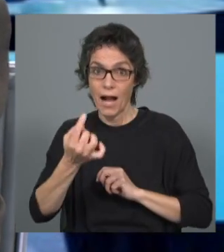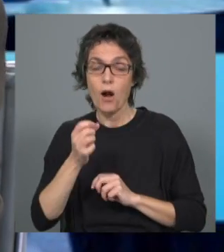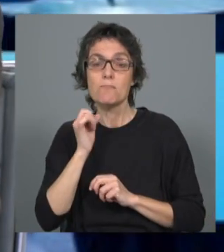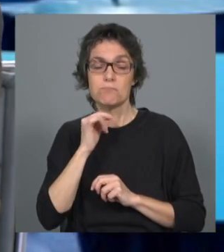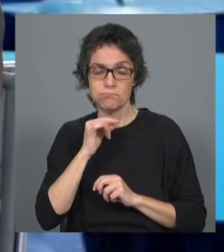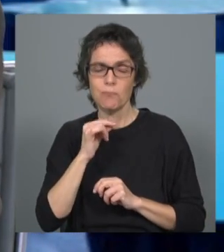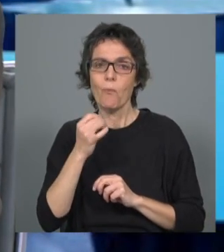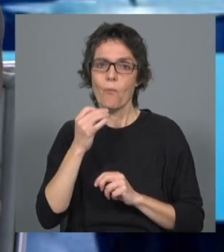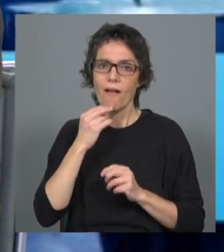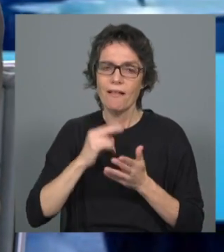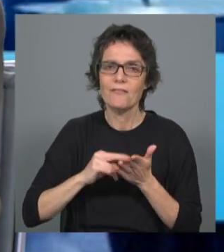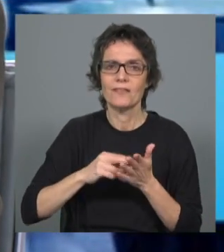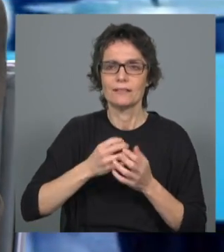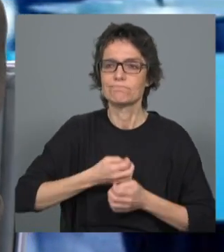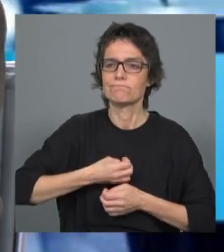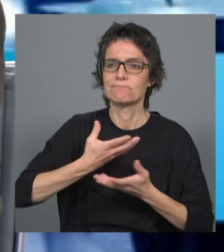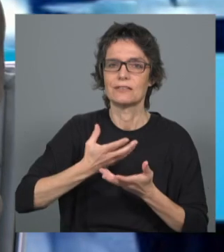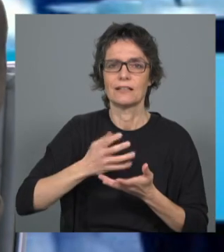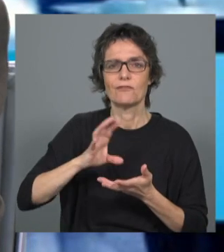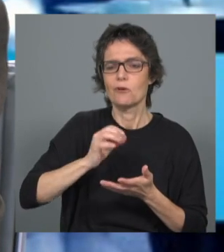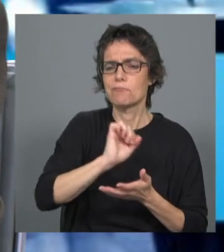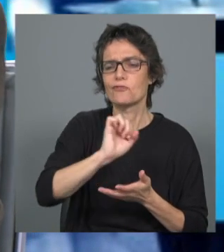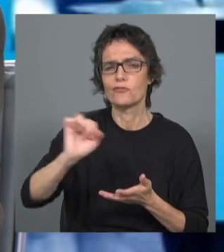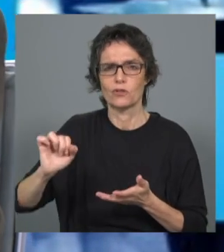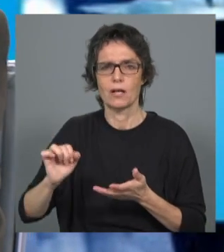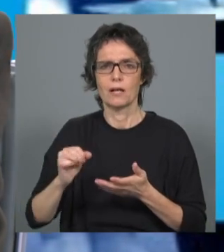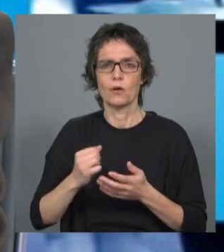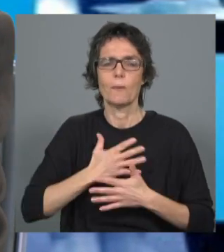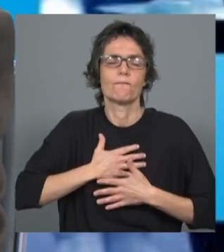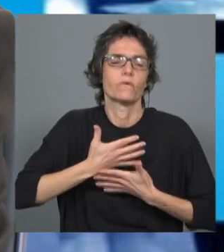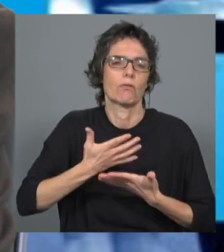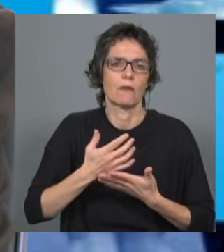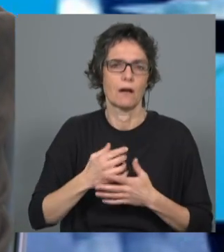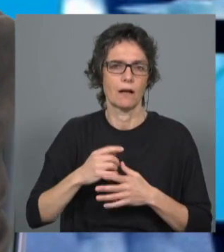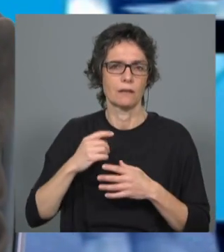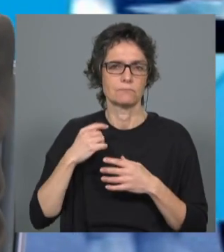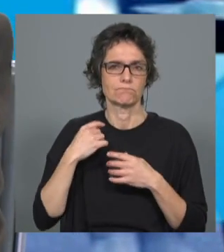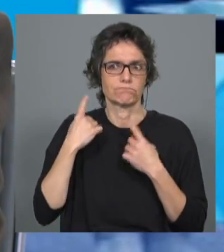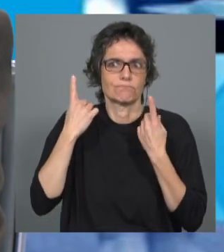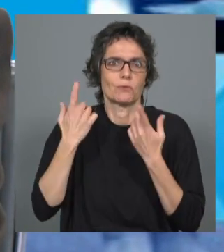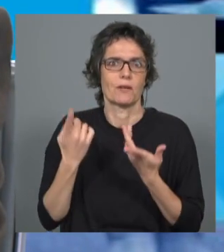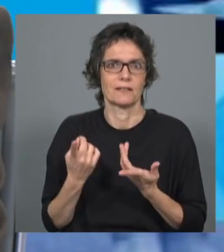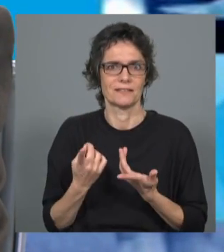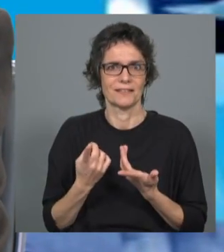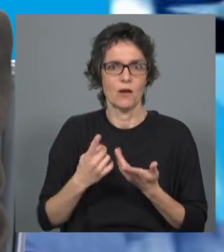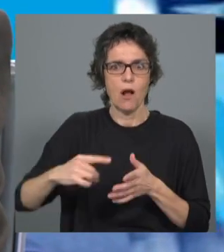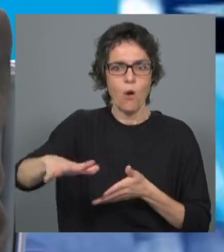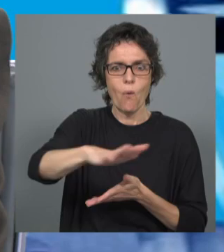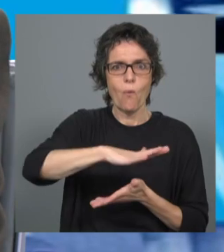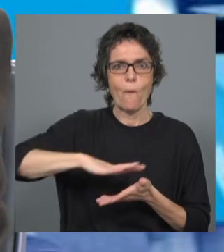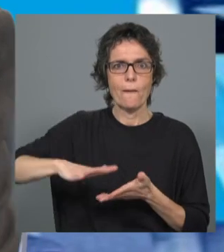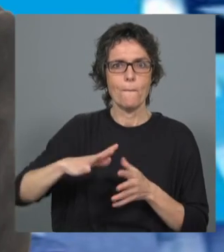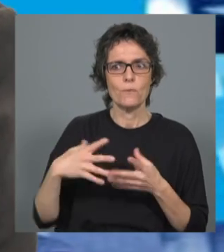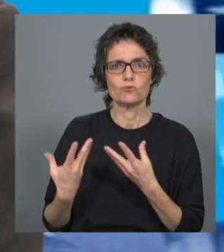sua maneira em valores tão importantes como a bondade, a ousadia, o espaço comum que habitamos, a amizade,